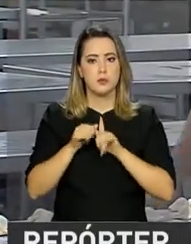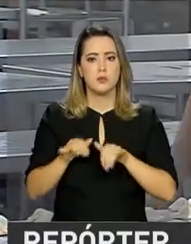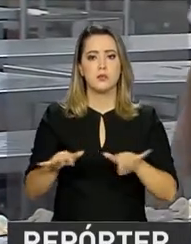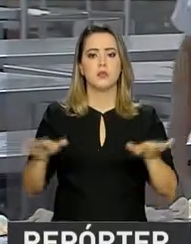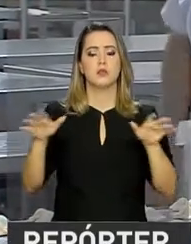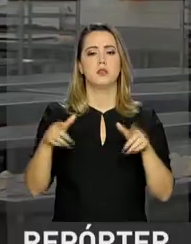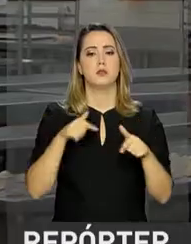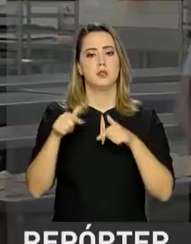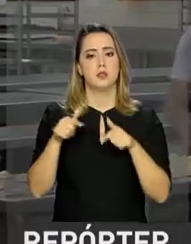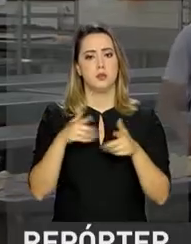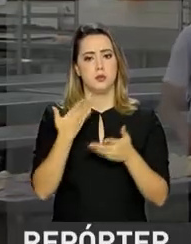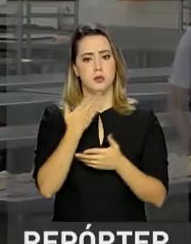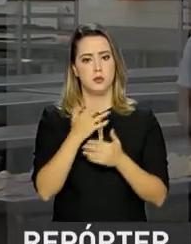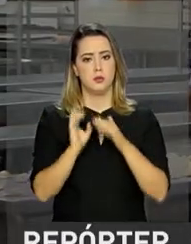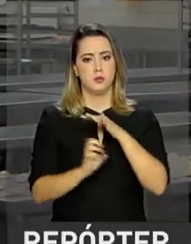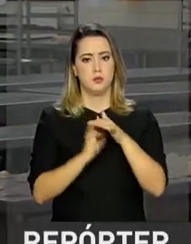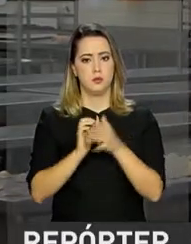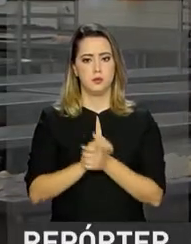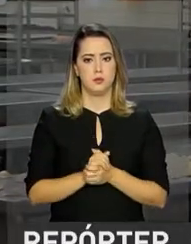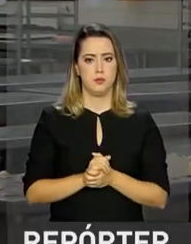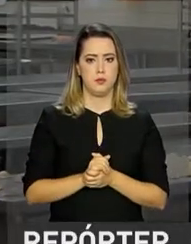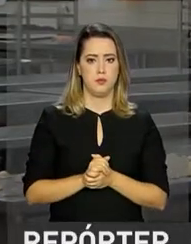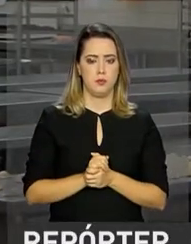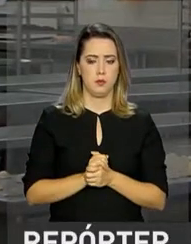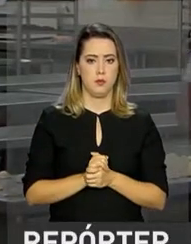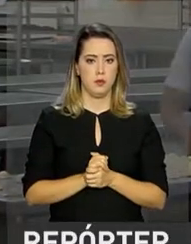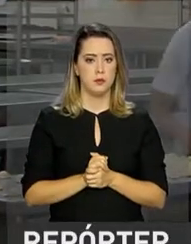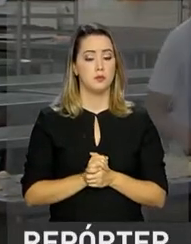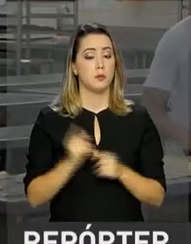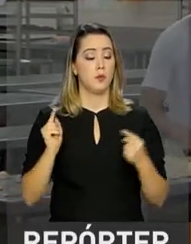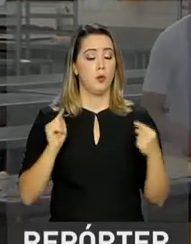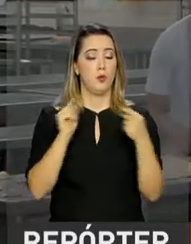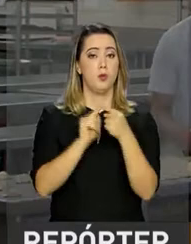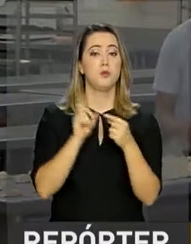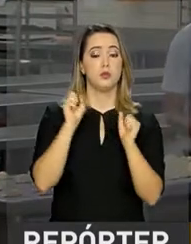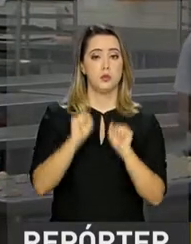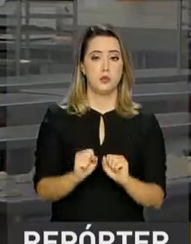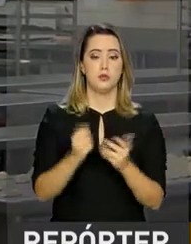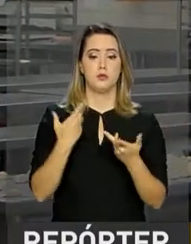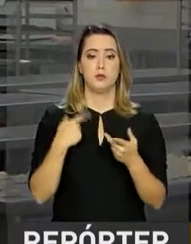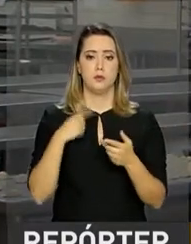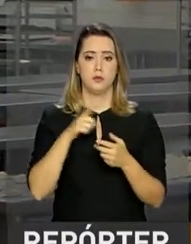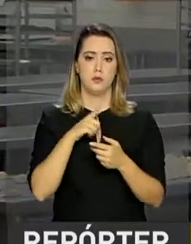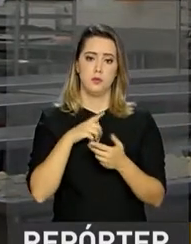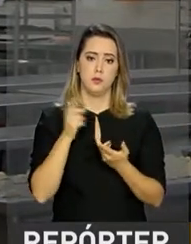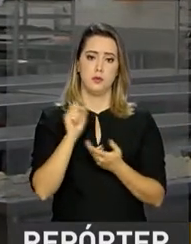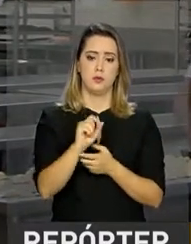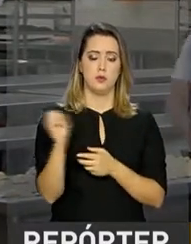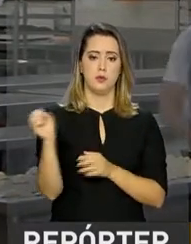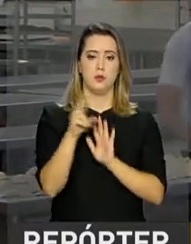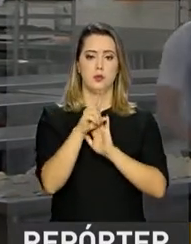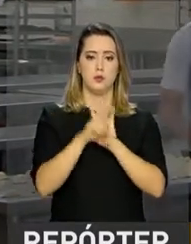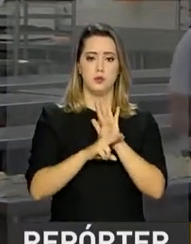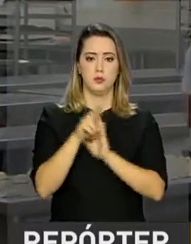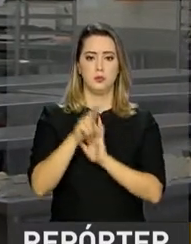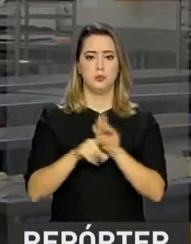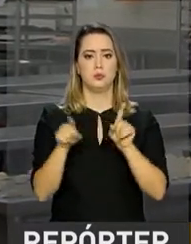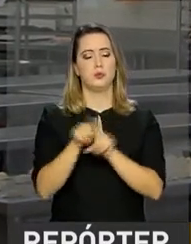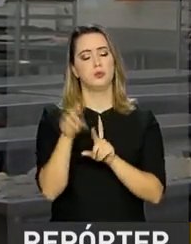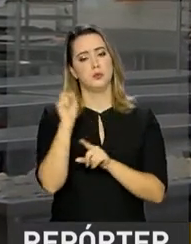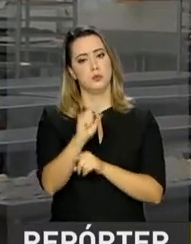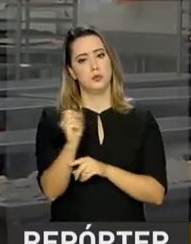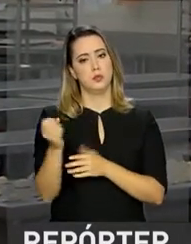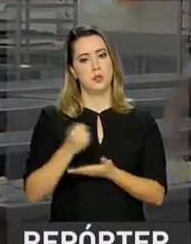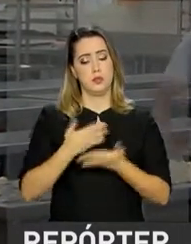dos negócios. O principal ponto é que vai possibilitar eu ter talvez um novo modelo de negócio e novos serviços